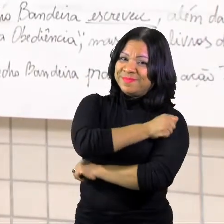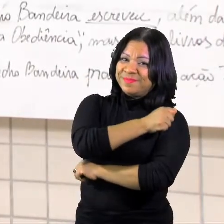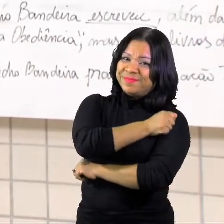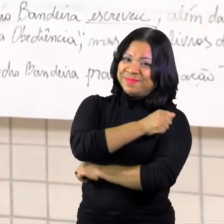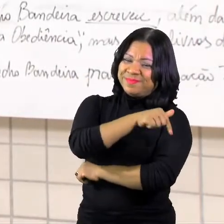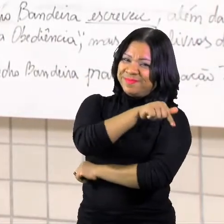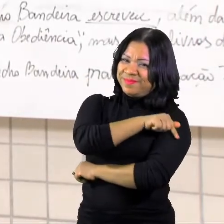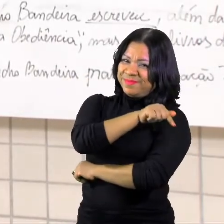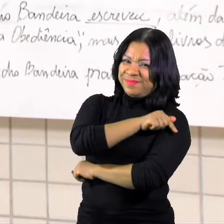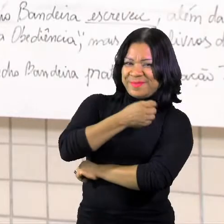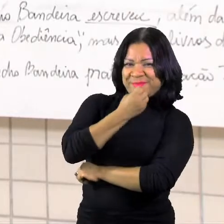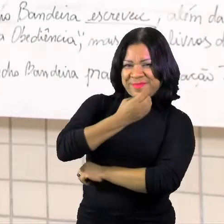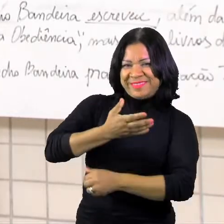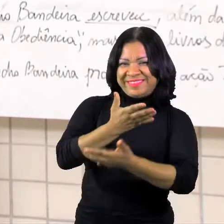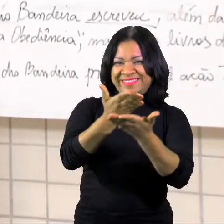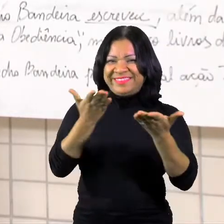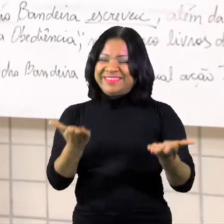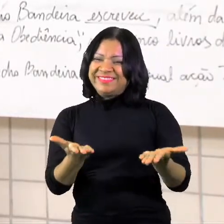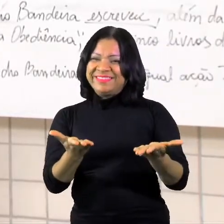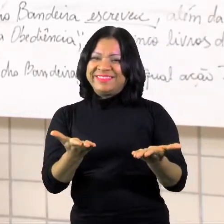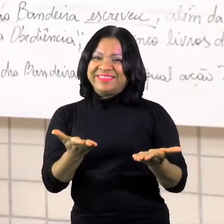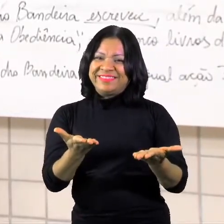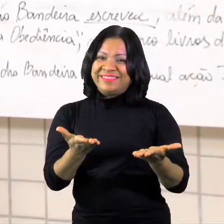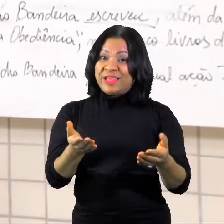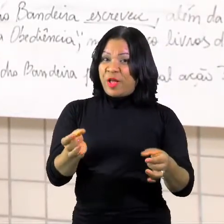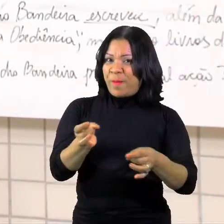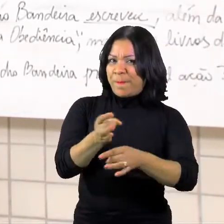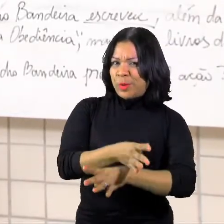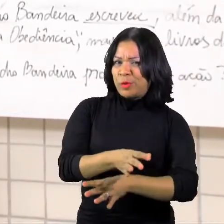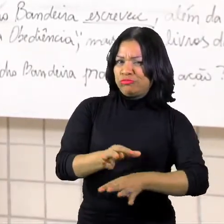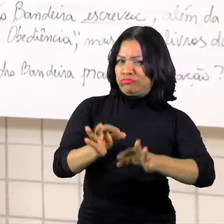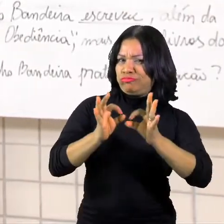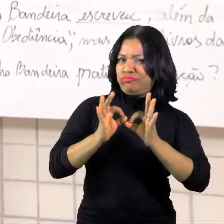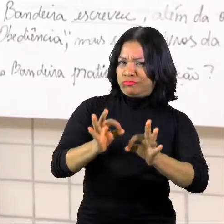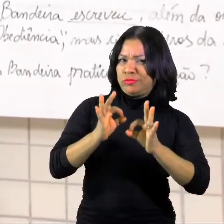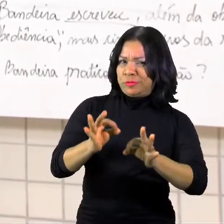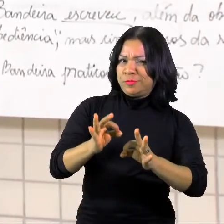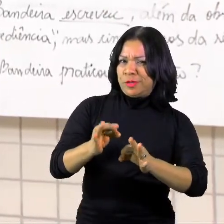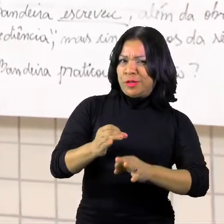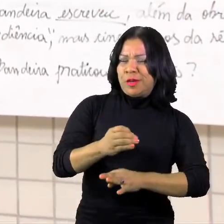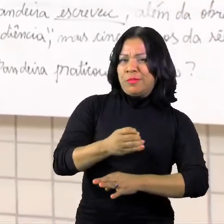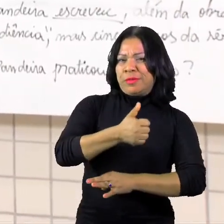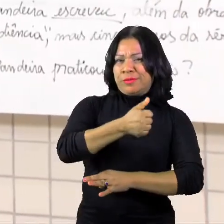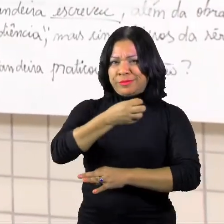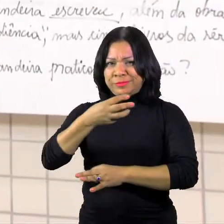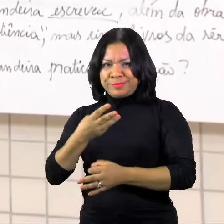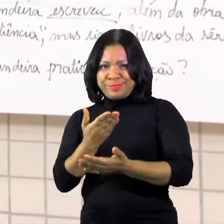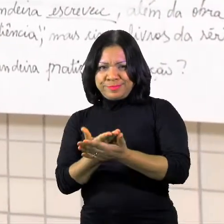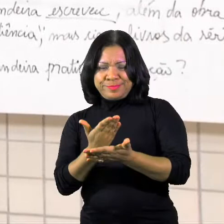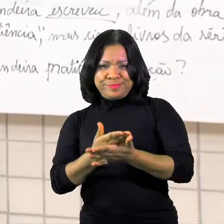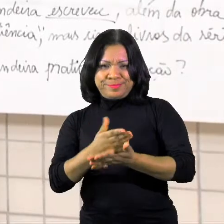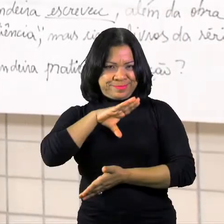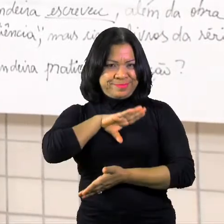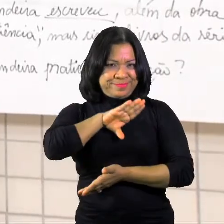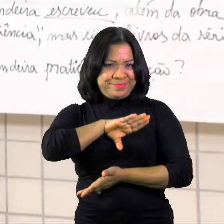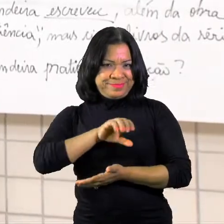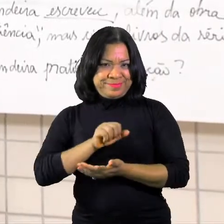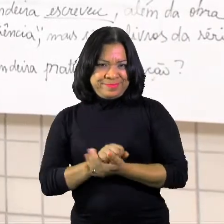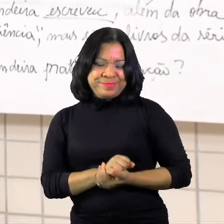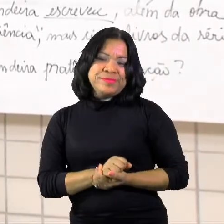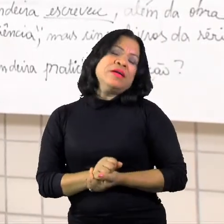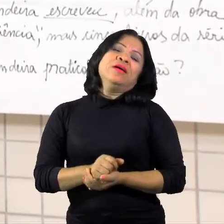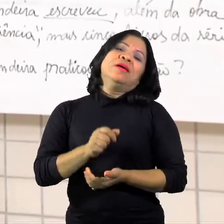7º ano, tudo bem com vocês? Prontos, preparados para a nossa 13ª aula de língua portuguesa? Sou a professora